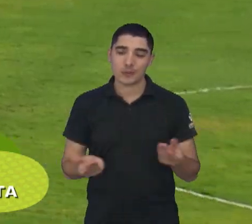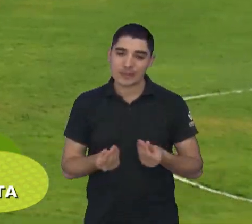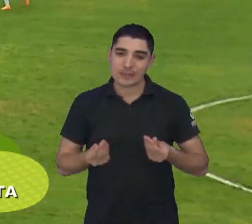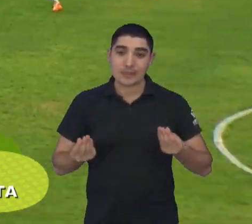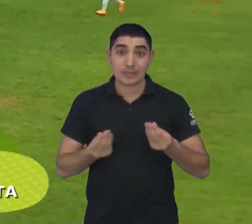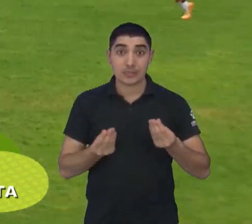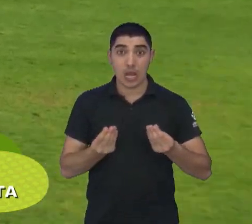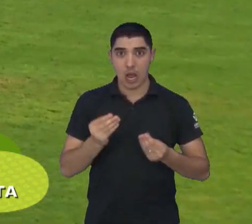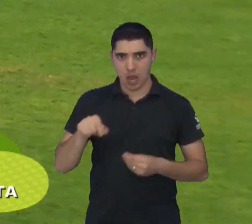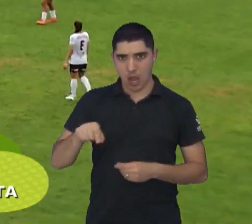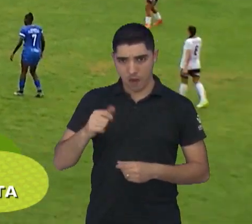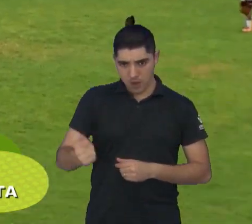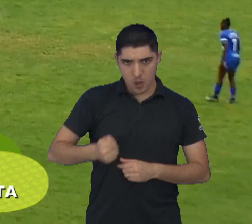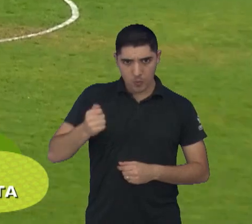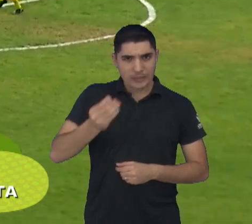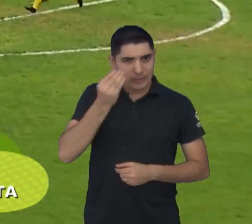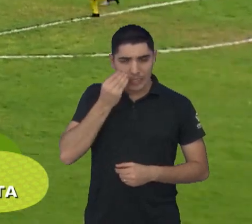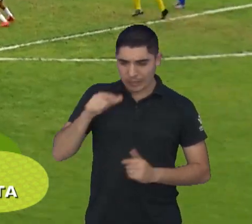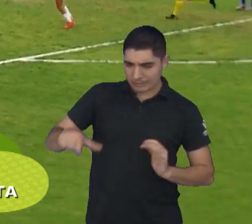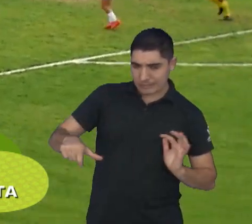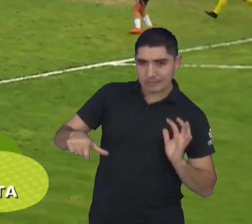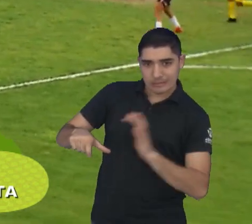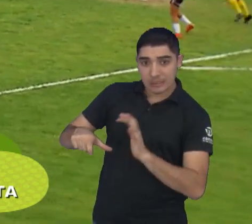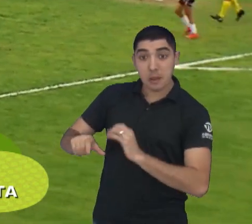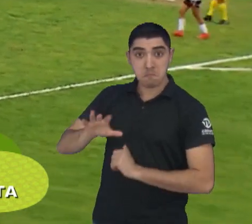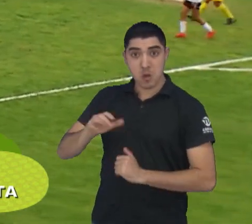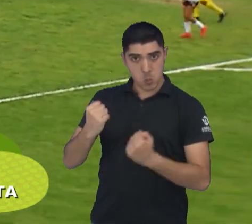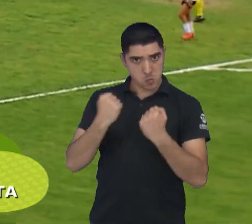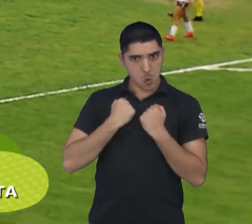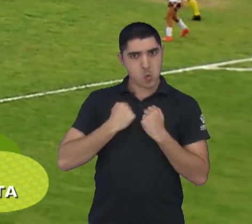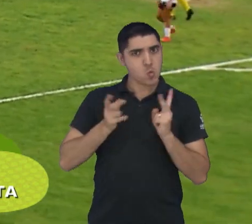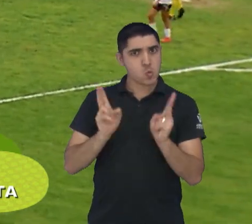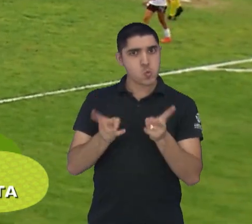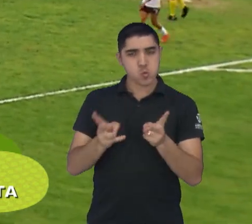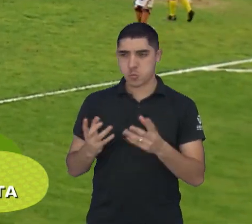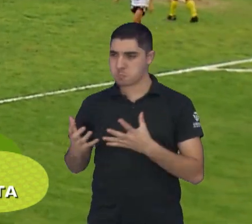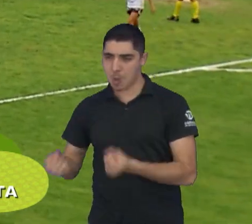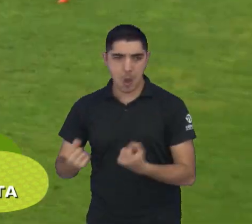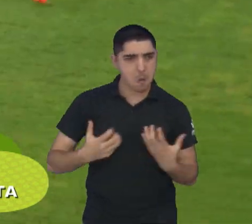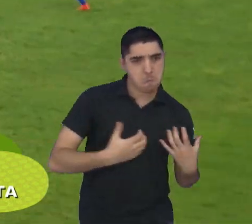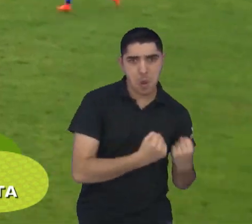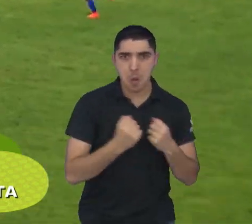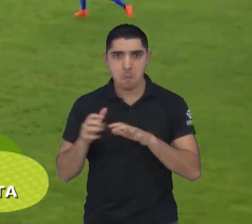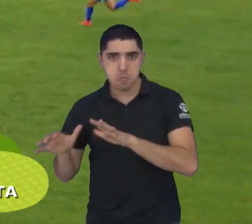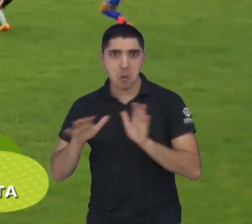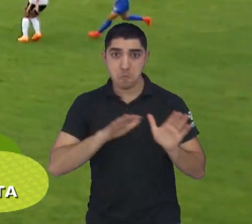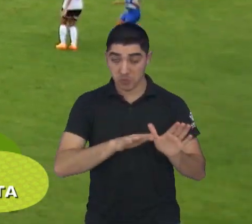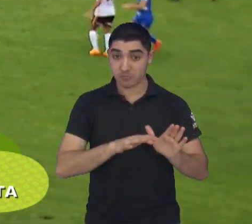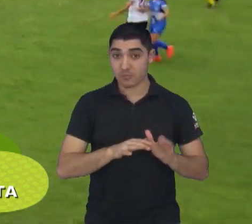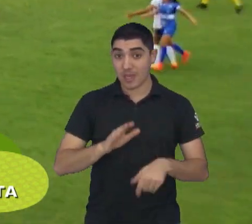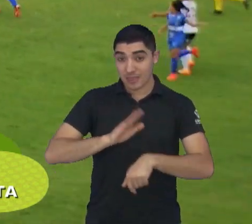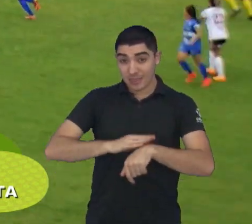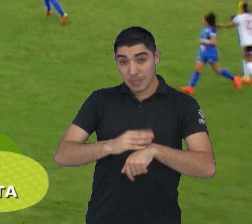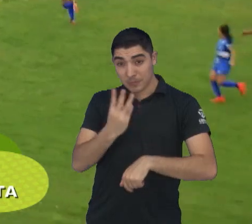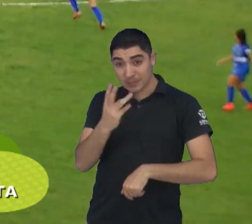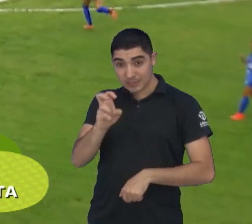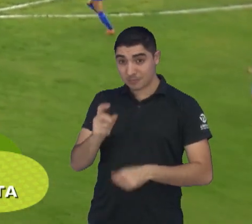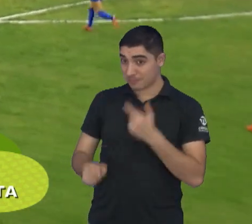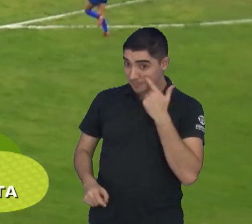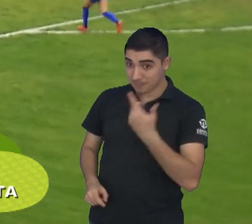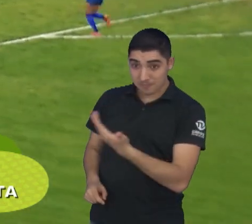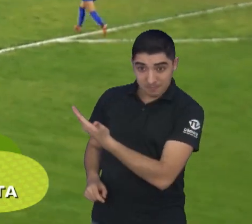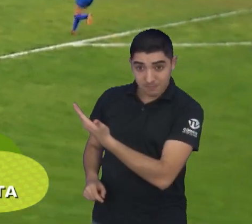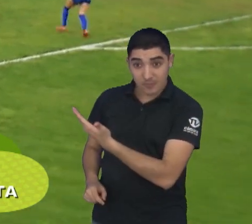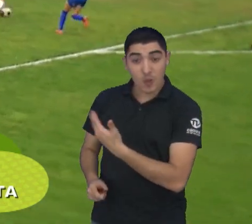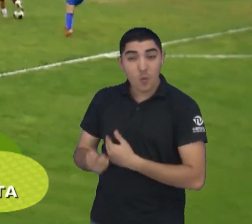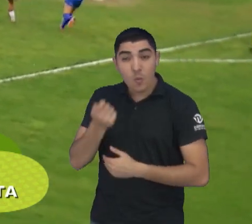A Ferroviária também tentava, mas a Zani continuava segura lá atrás. Aos 35, a Ferroviária teve essa